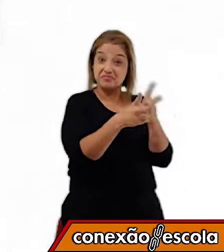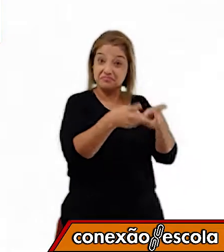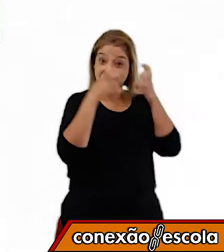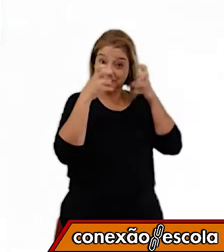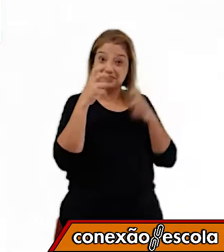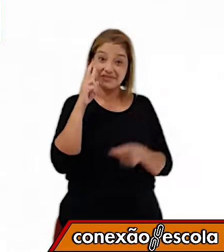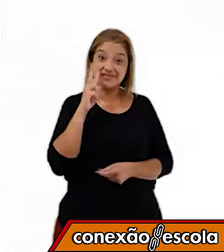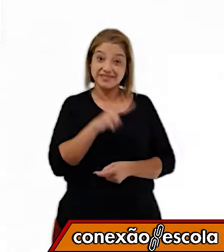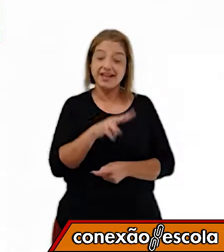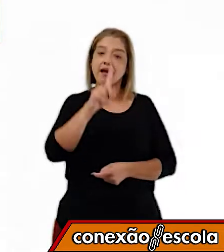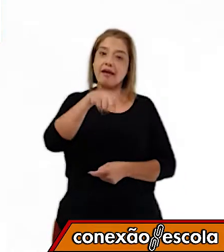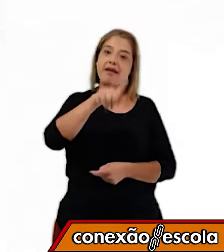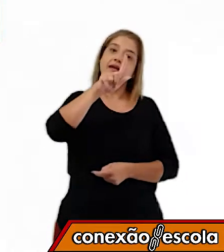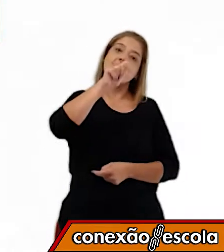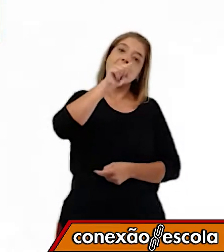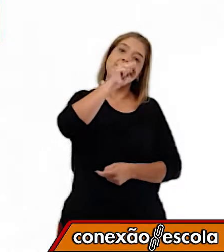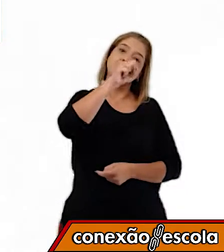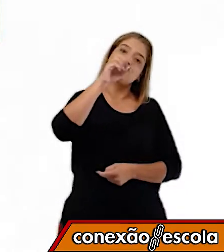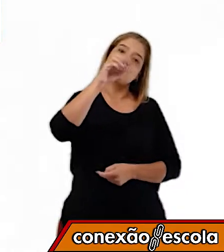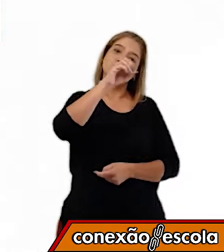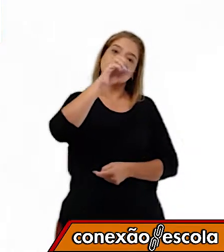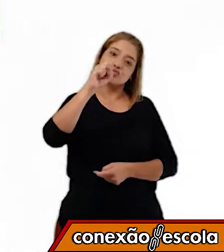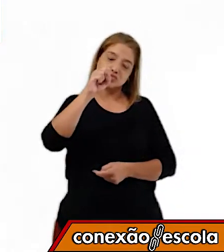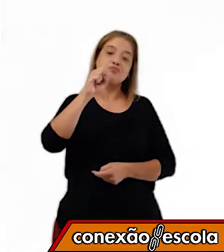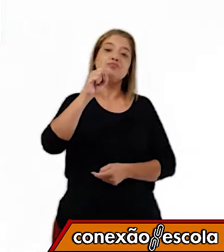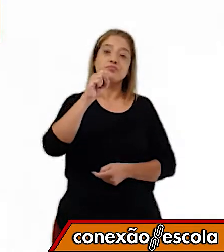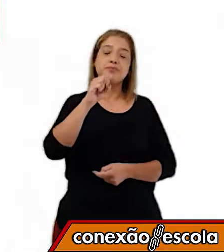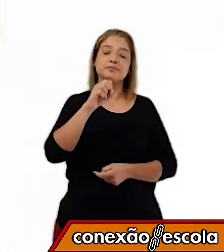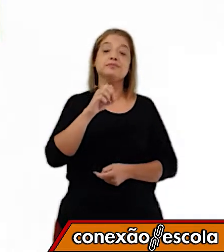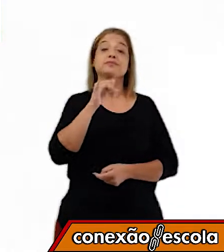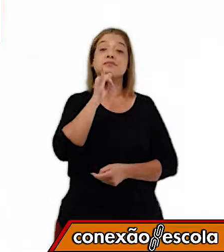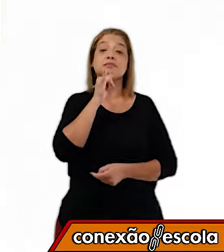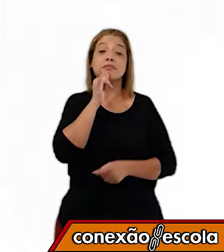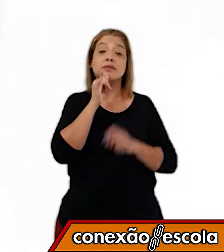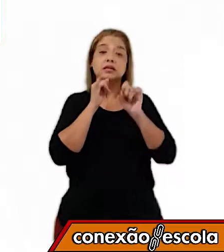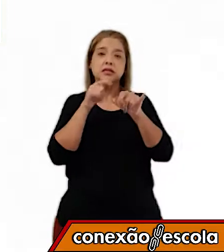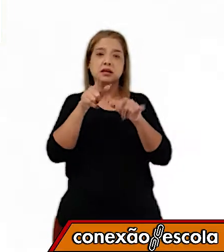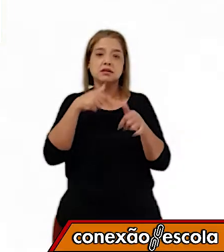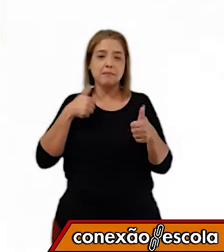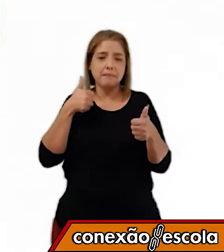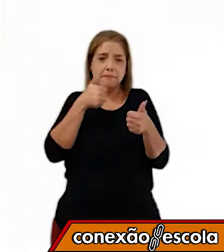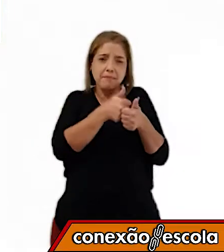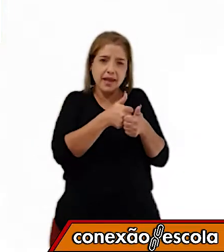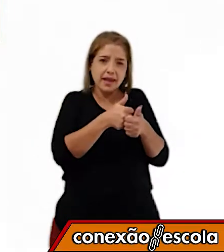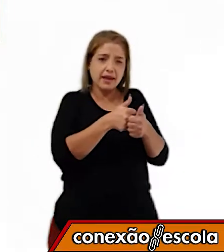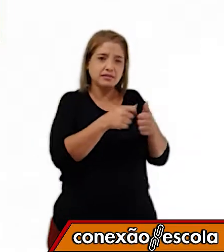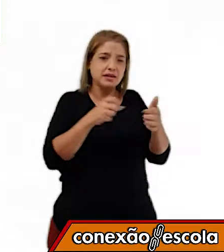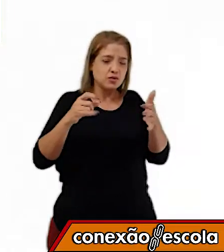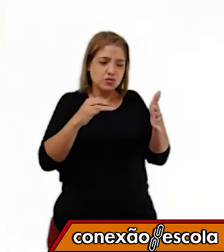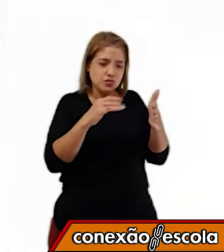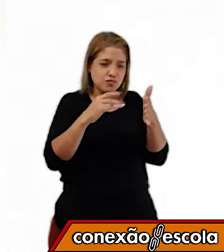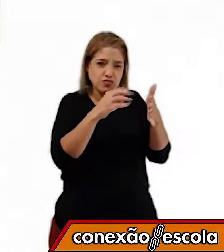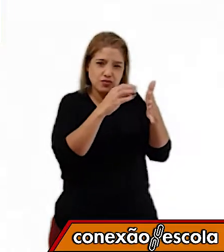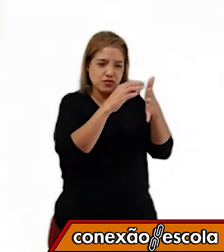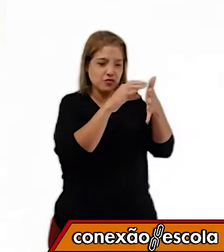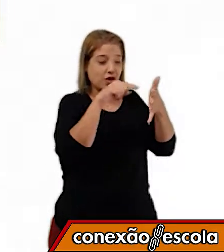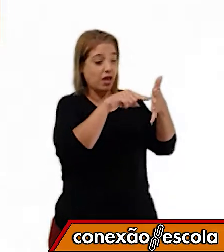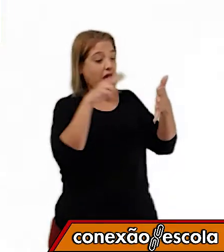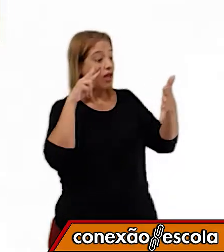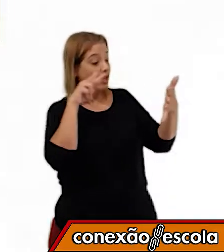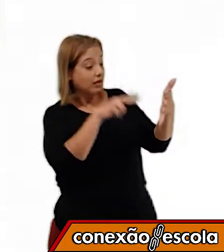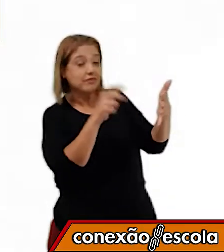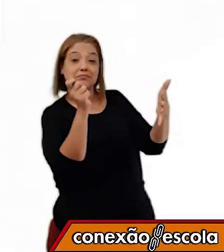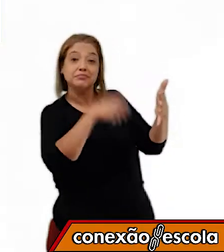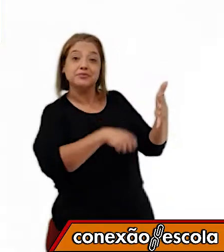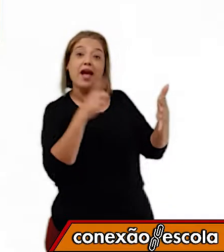falei? Se colocar um objeto próximo a essa saída de vapor, é possível ver as partículas de água.